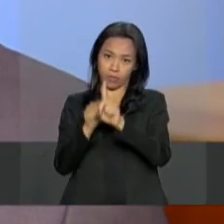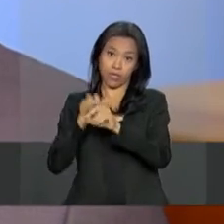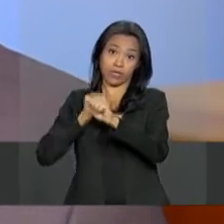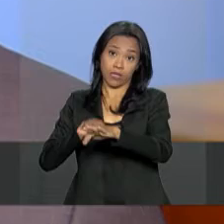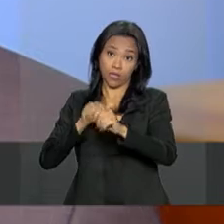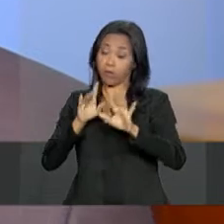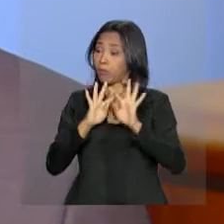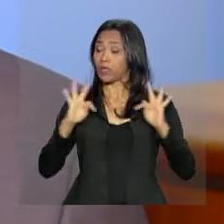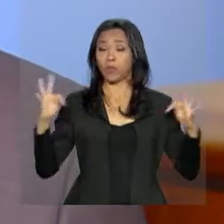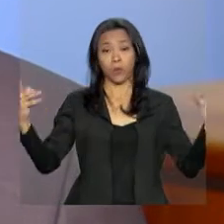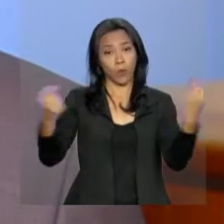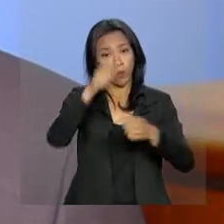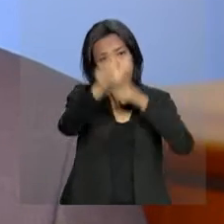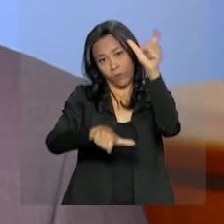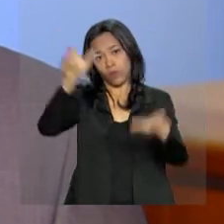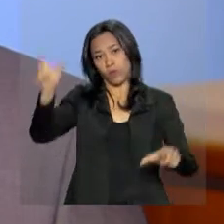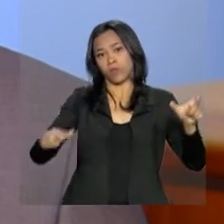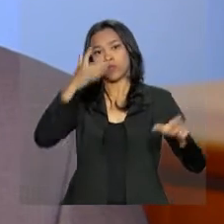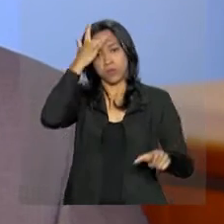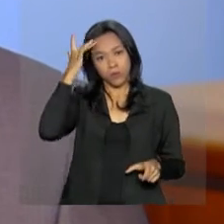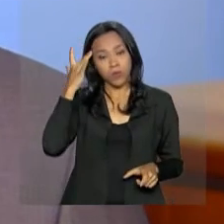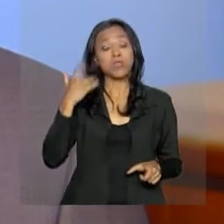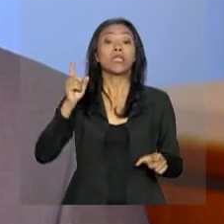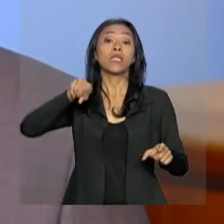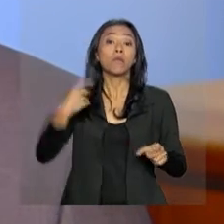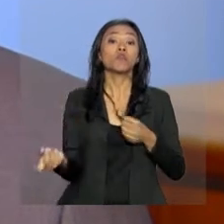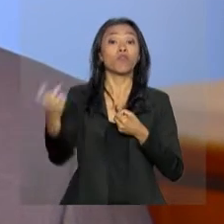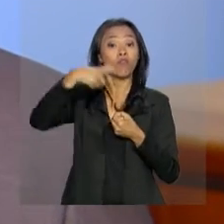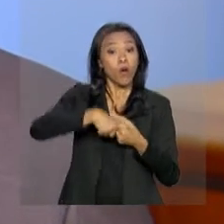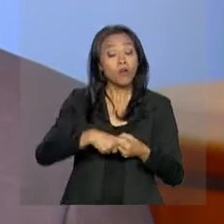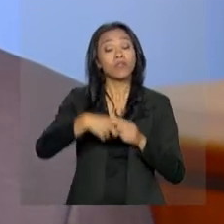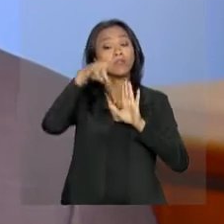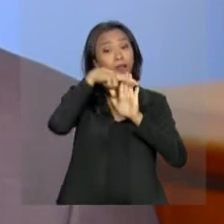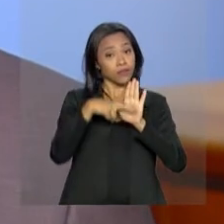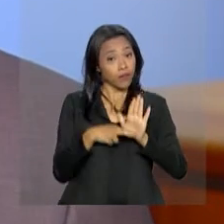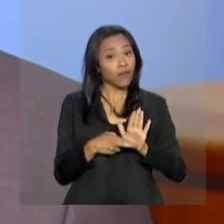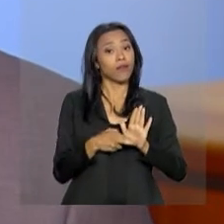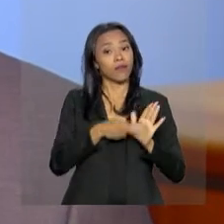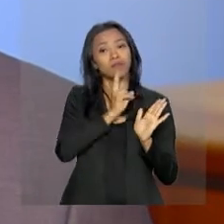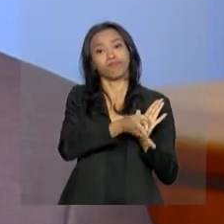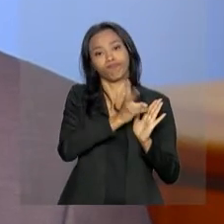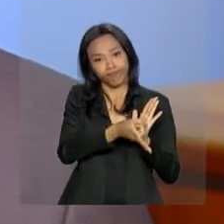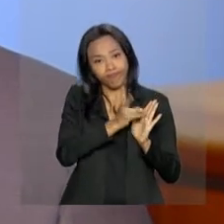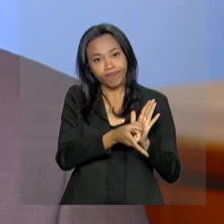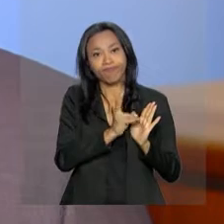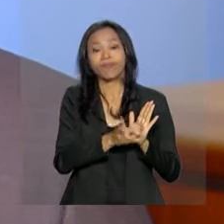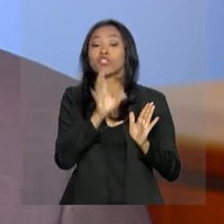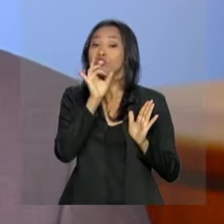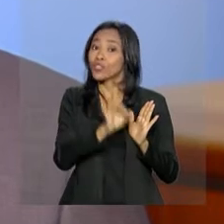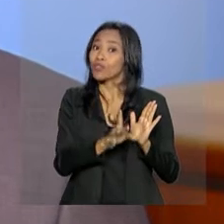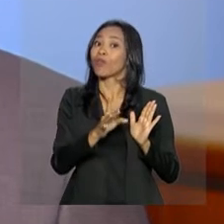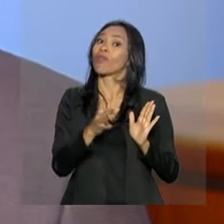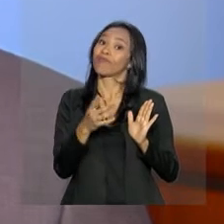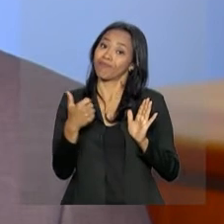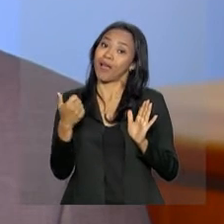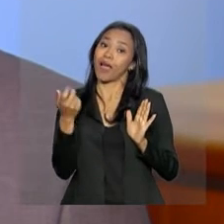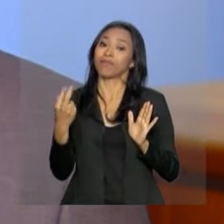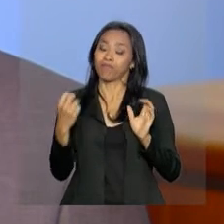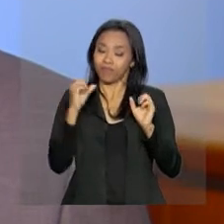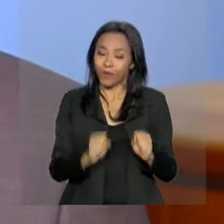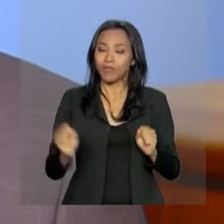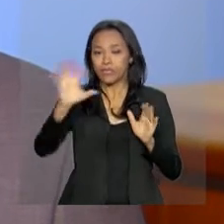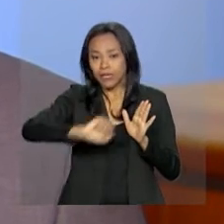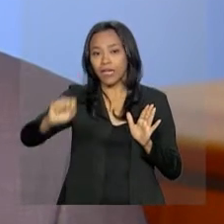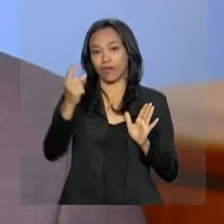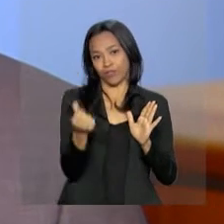cotistas após esse prazo o volta ao poder sacar só que elas pessoas que se enquadram nas regras já especifica